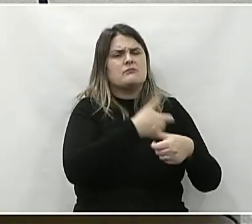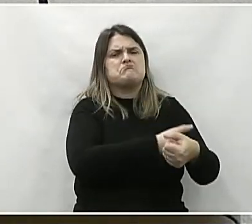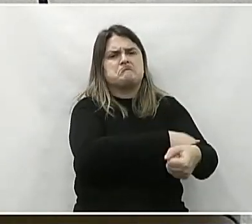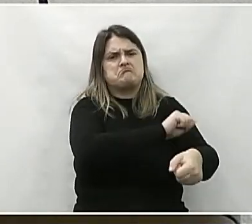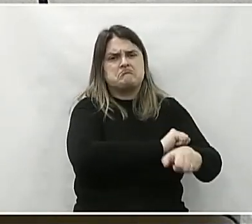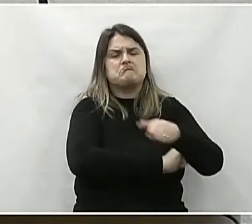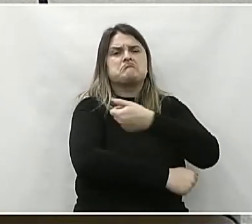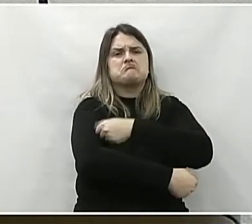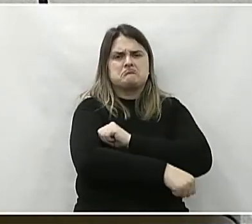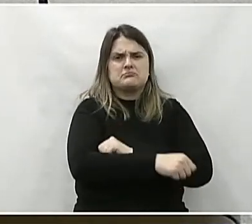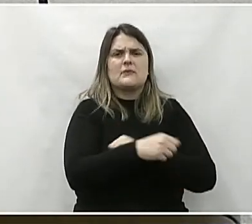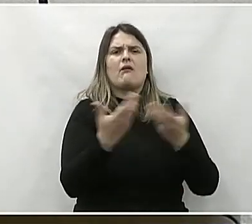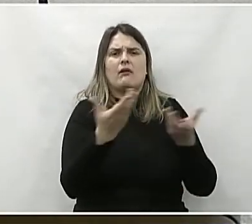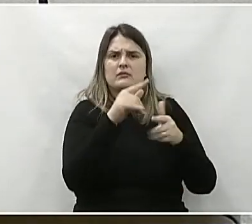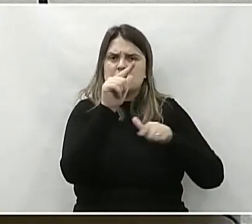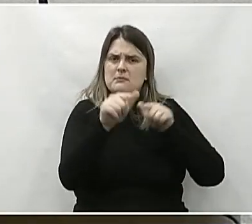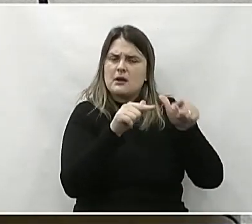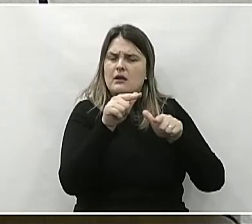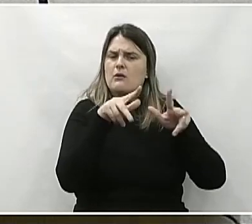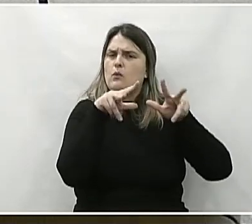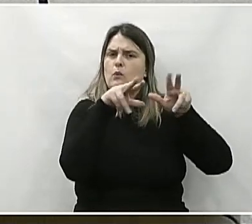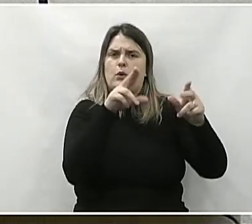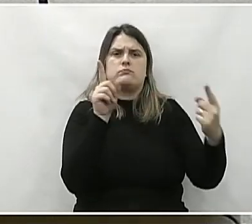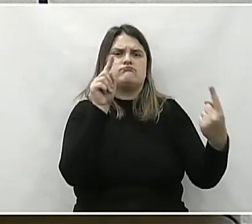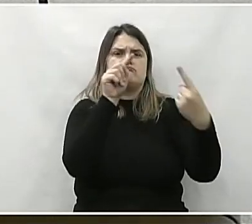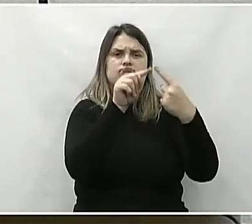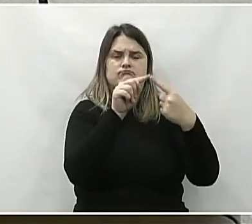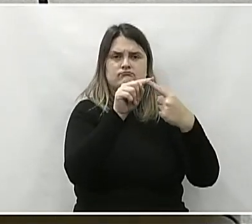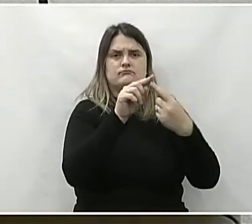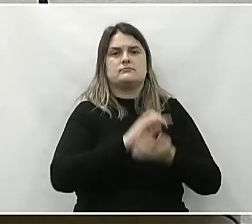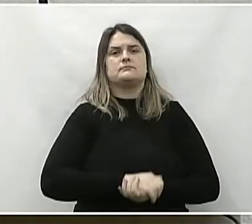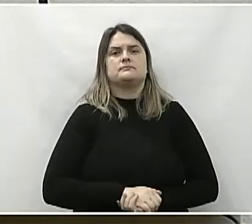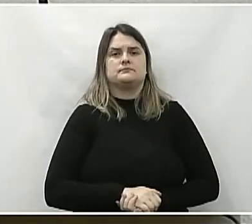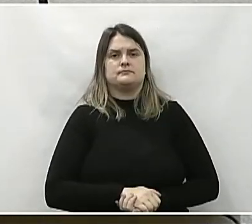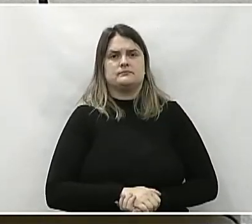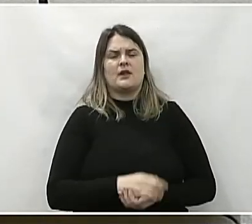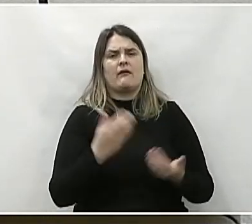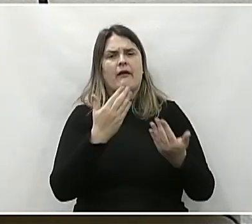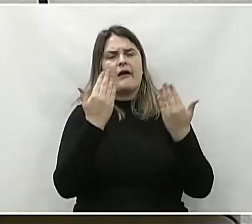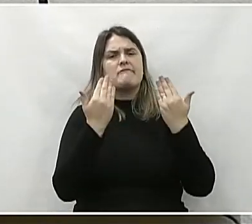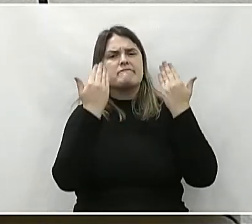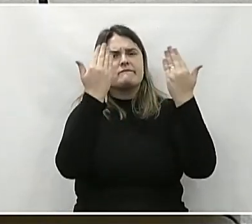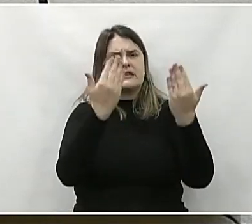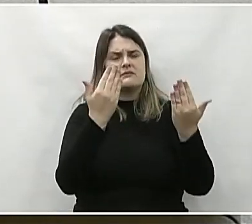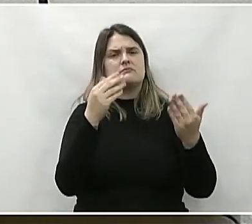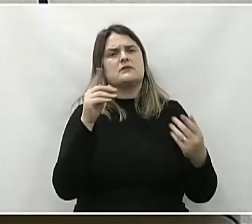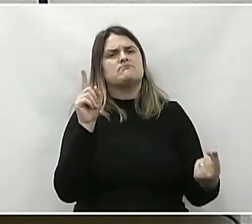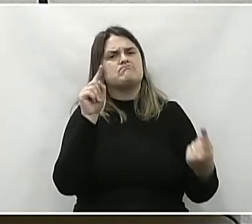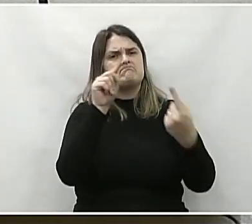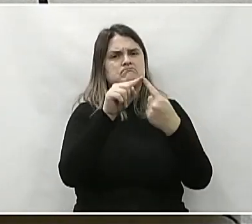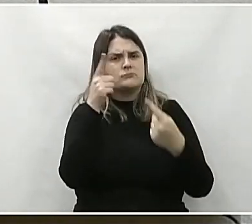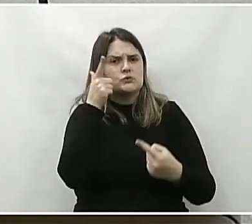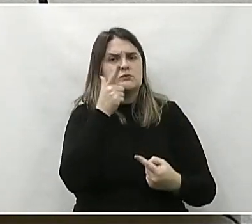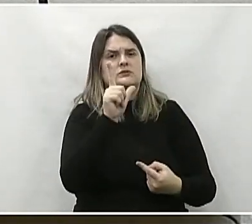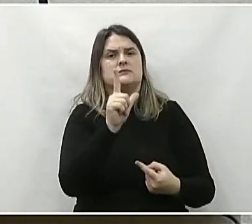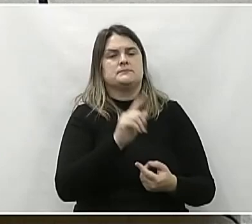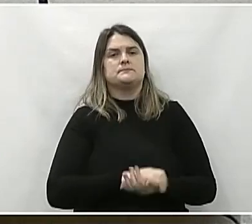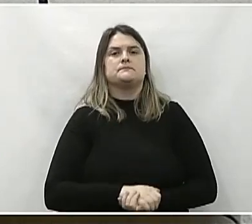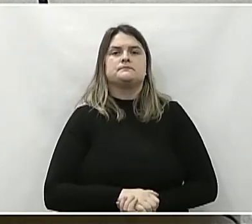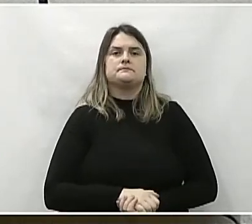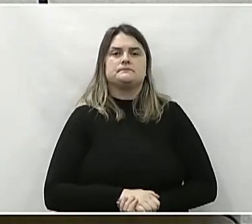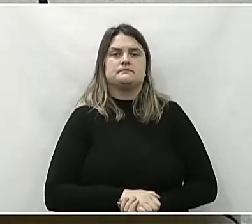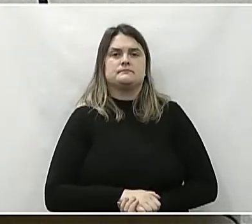conjuntos com o mesmo objetivo de trabalhar com seu produto e estar à frente Conquistando o seu objetivo